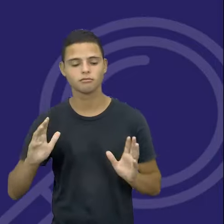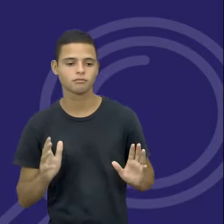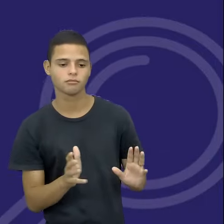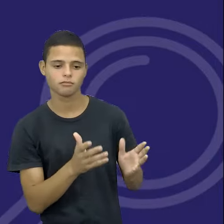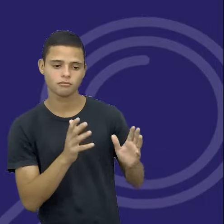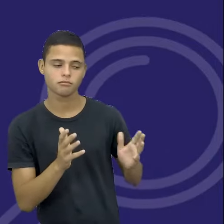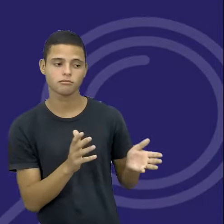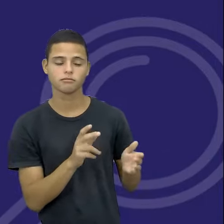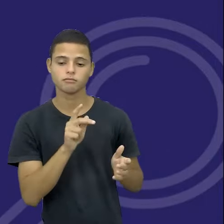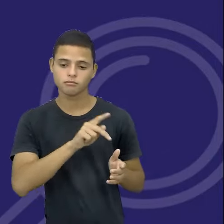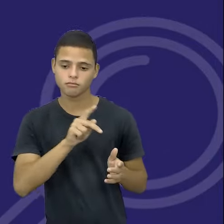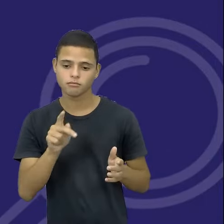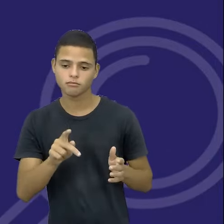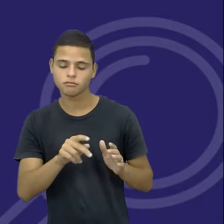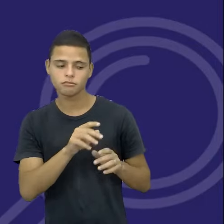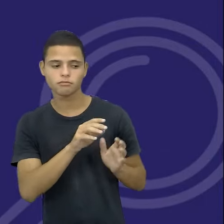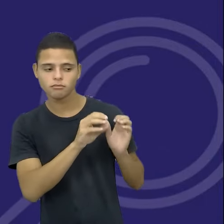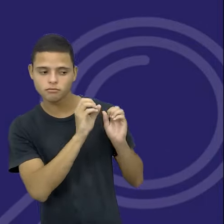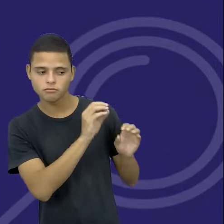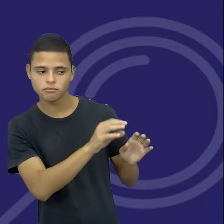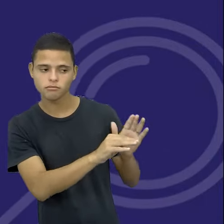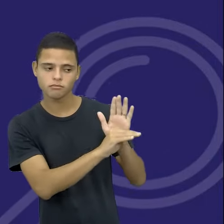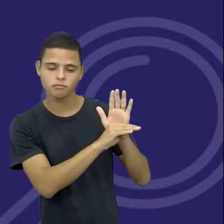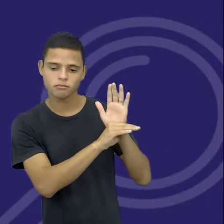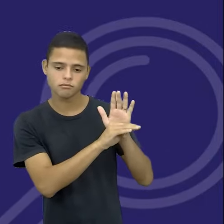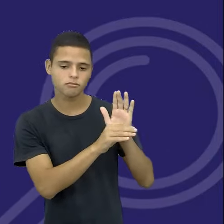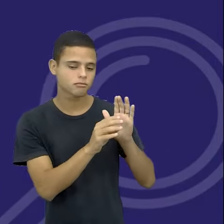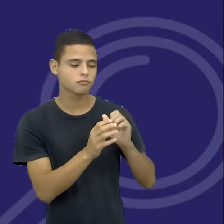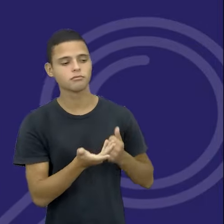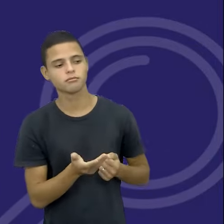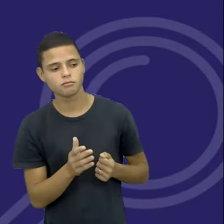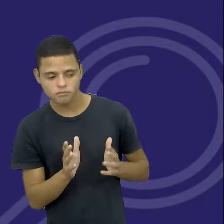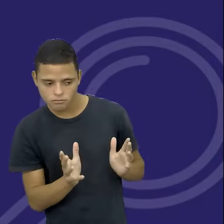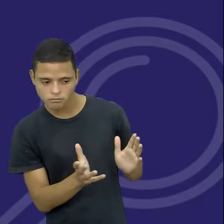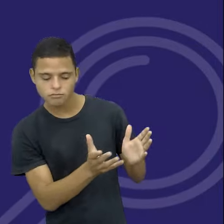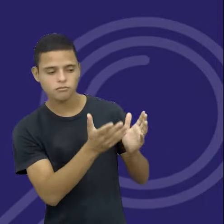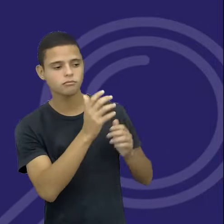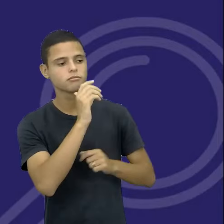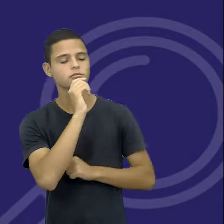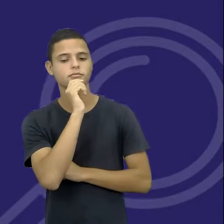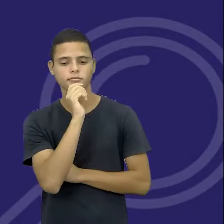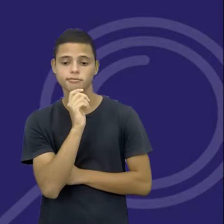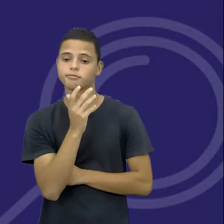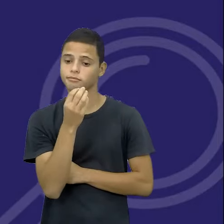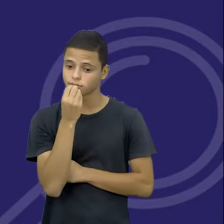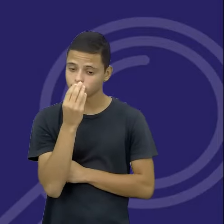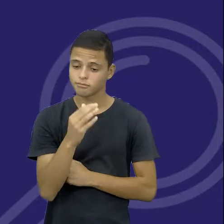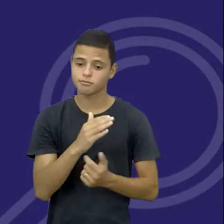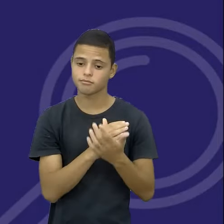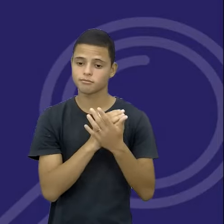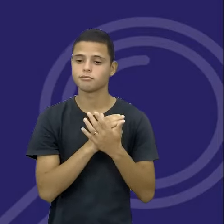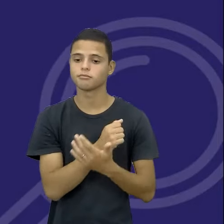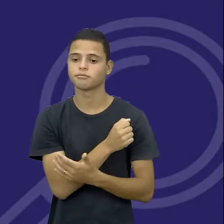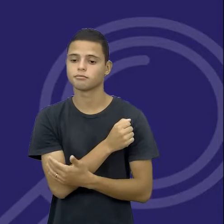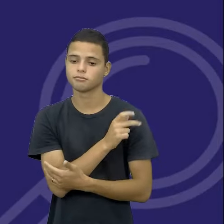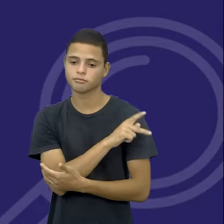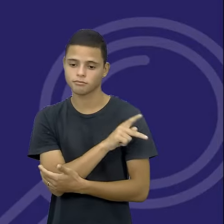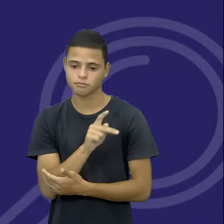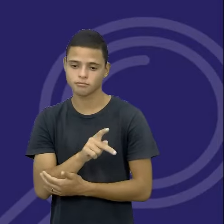professor ali como mediador, né, não tem mais aquele papel de transmissor, eu acho que é um exercício para nós isso, da